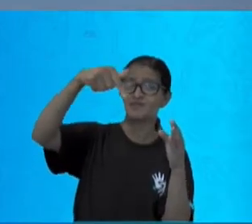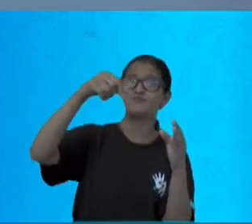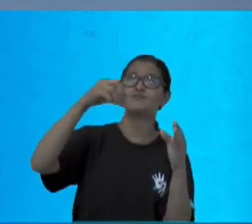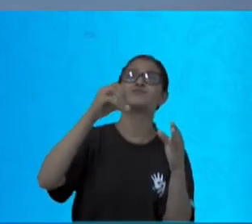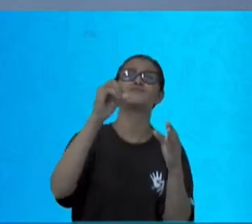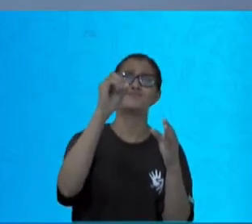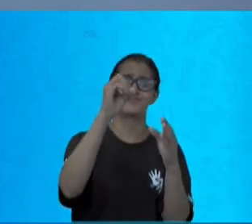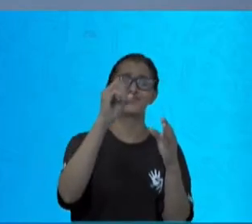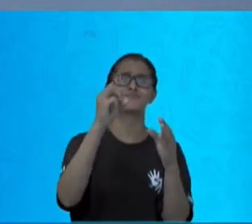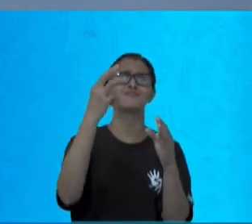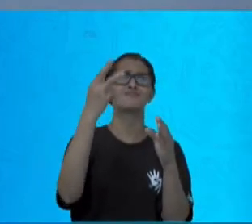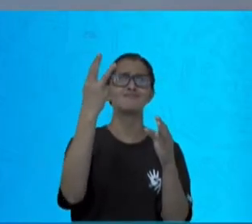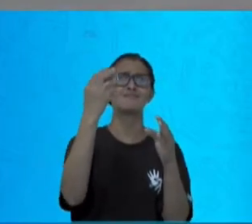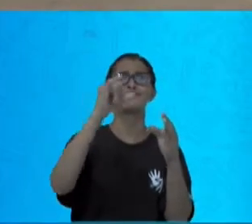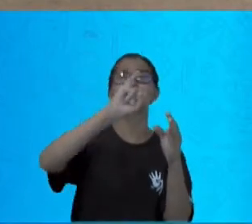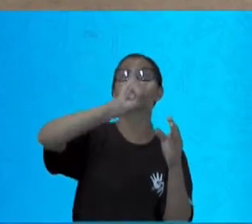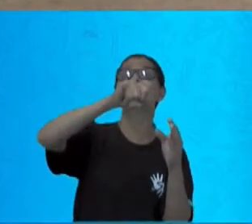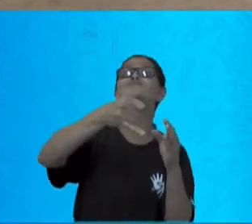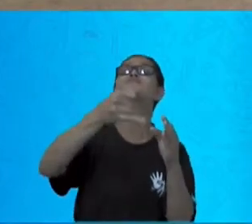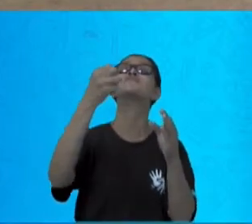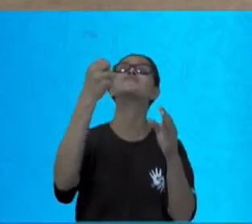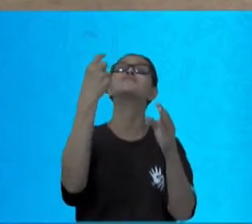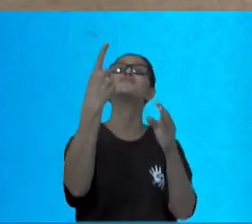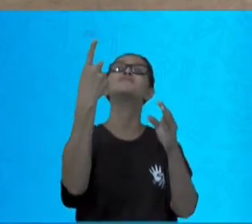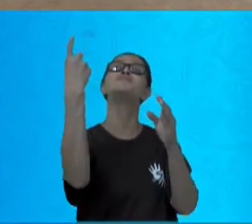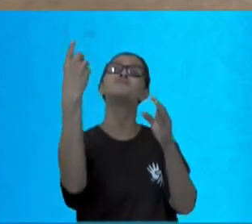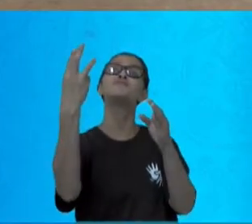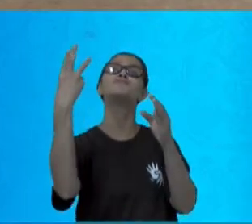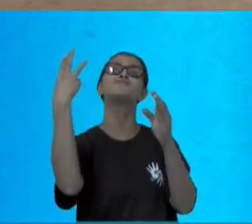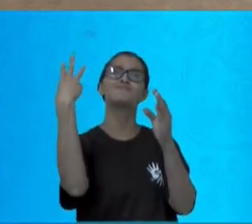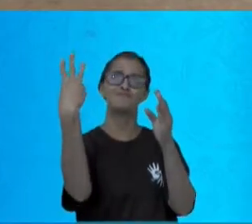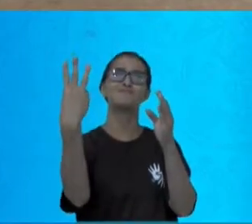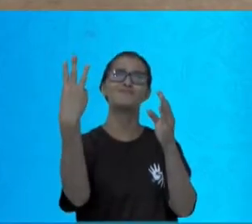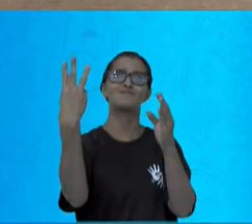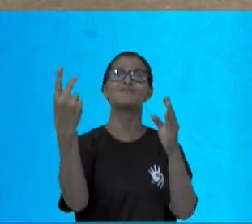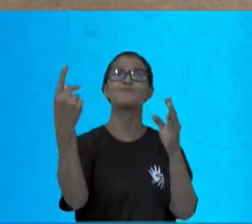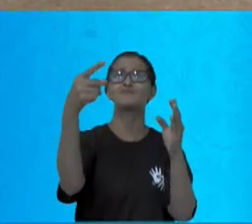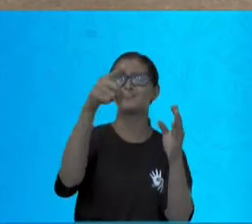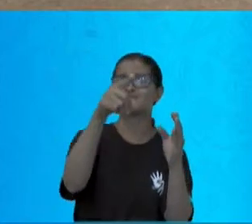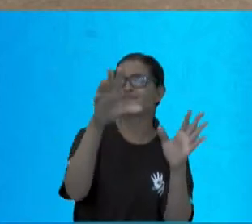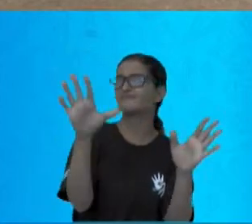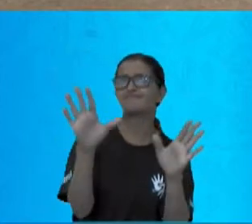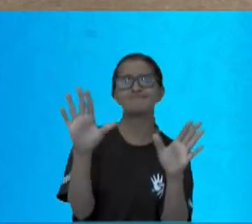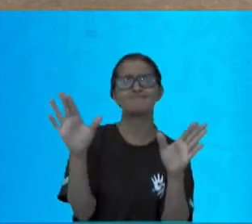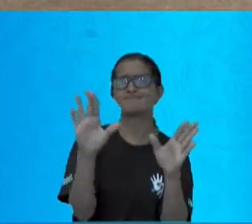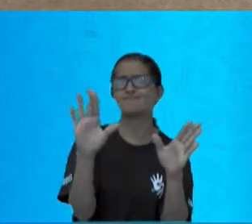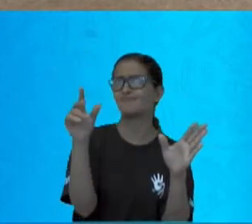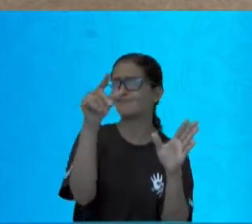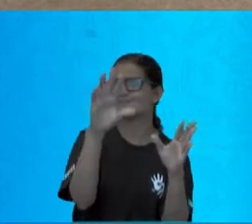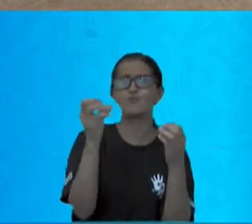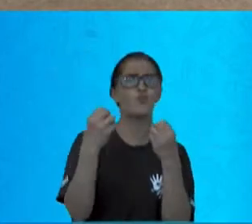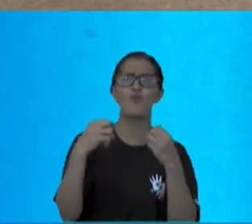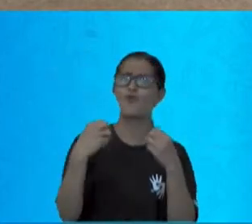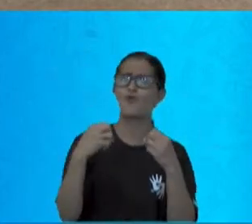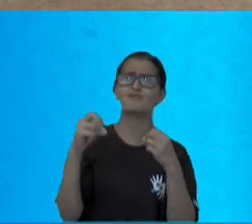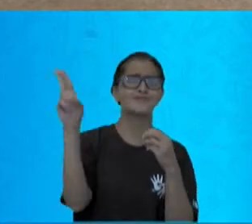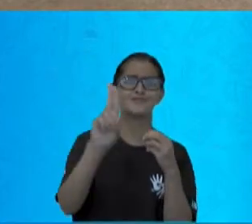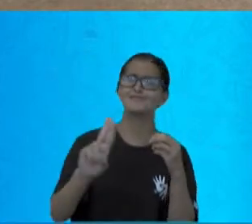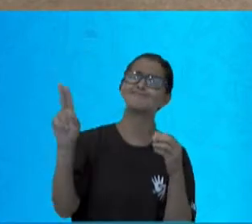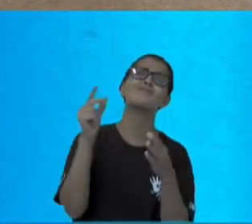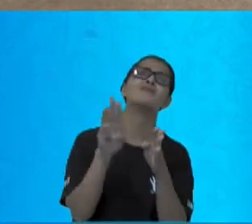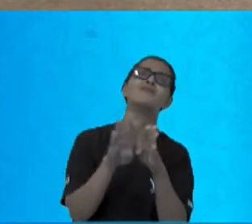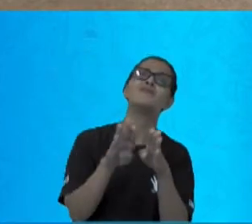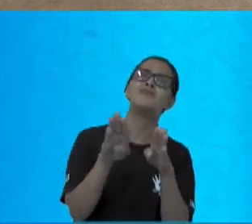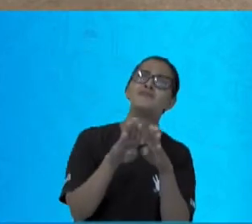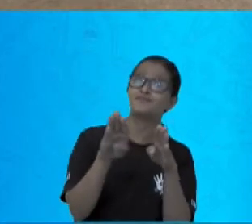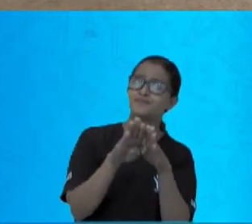duas, três casas decimais. Simples assim. Poderia ter feito aqui também, 0,3 ao cubo. É só imaginar